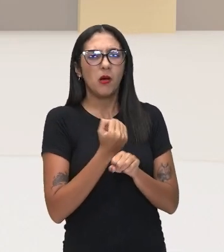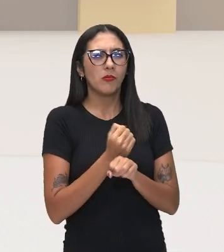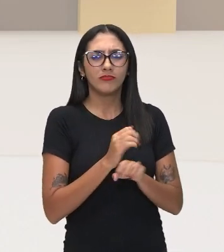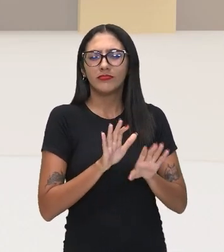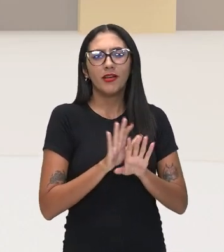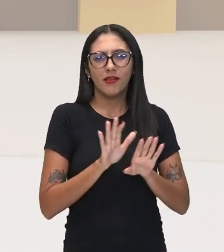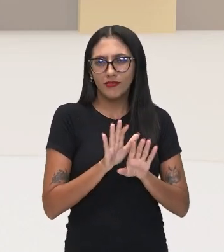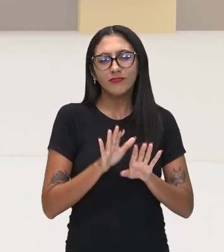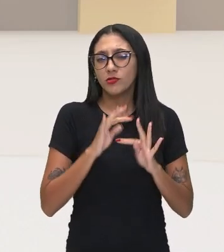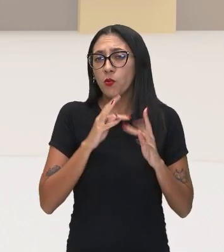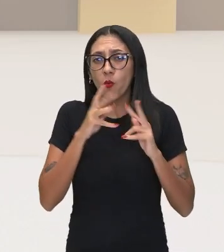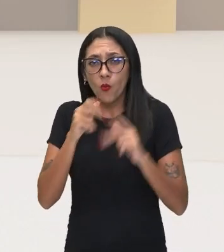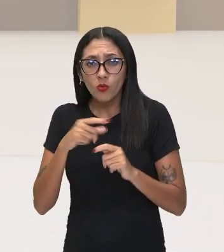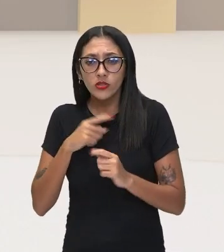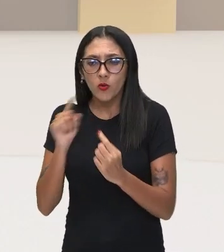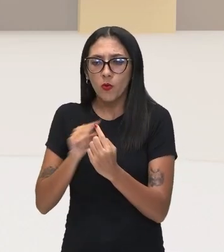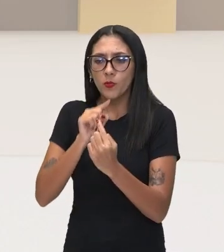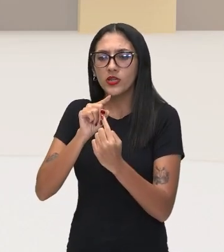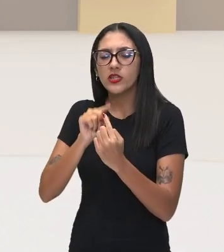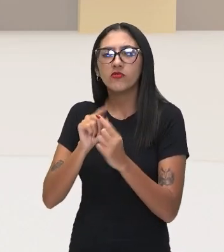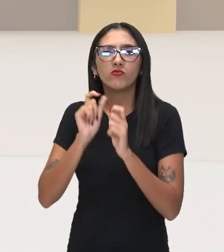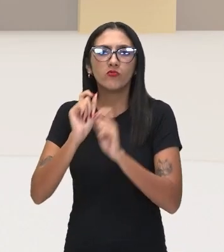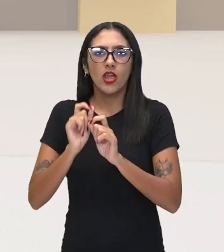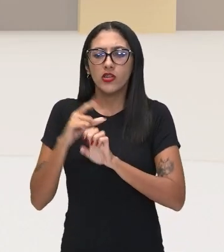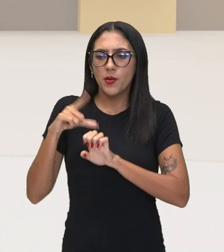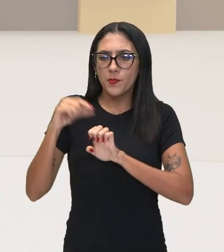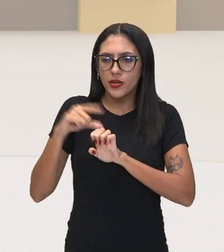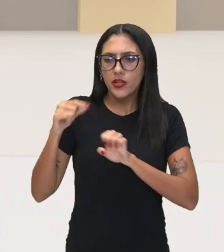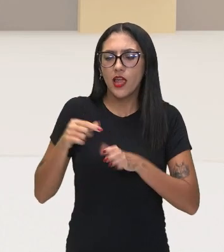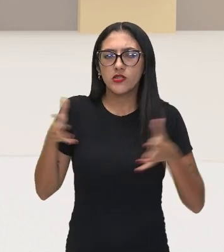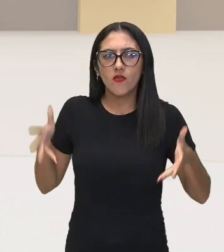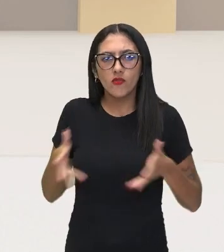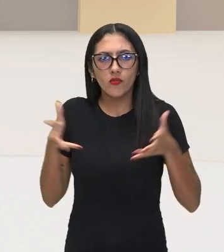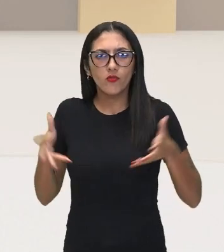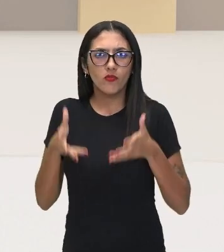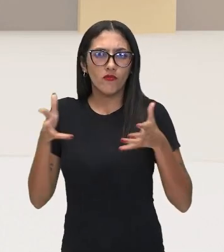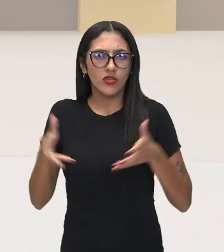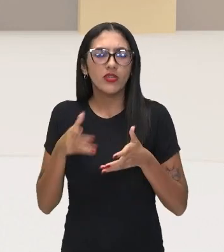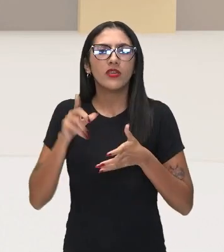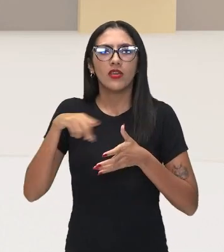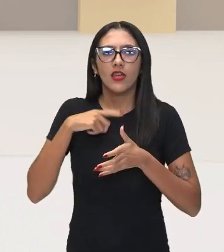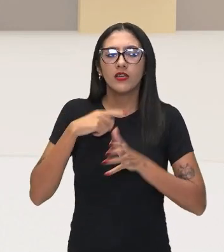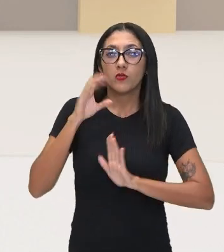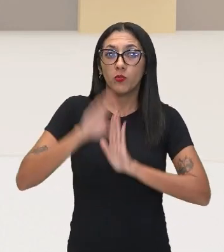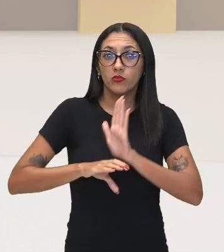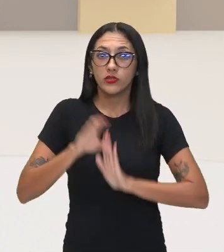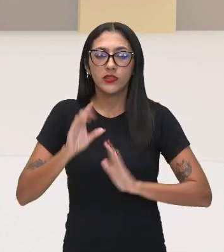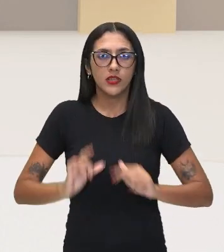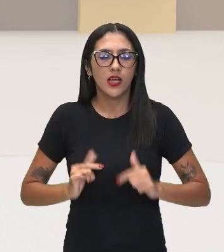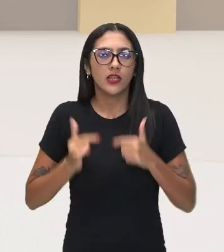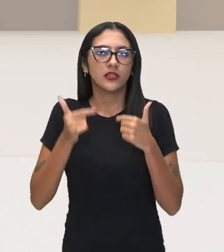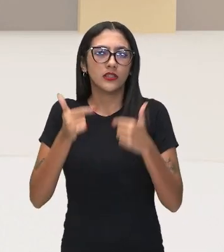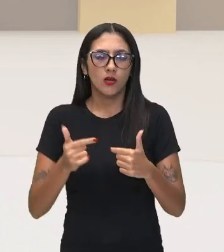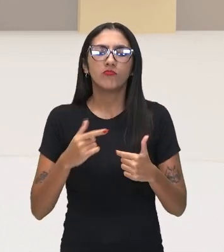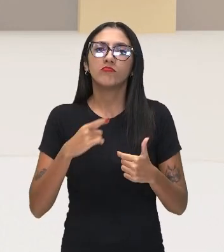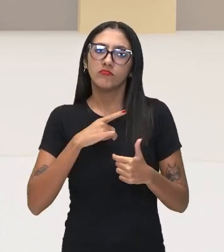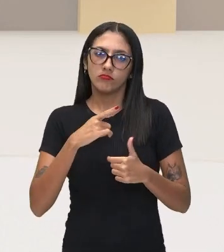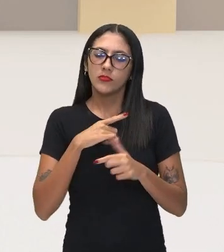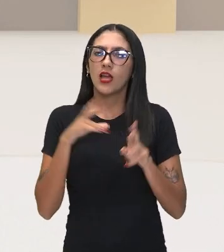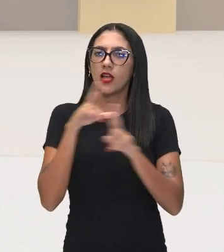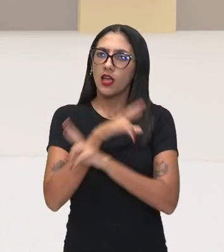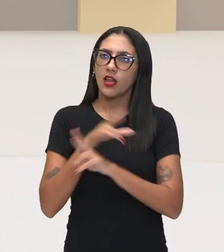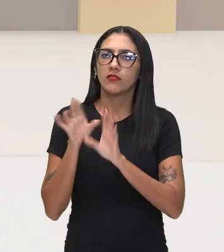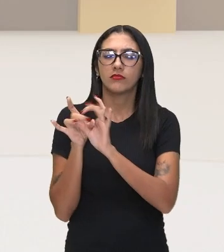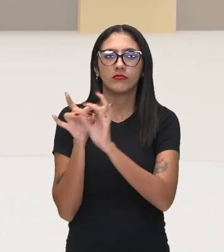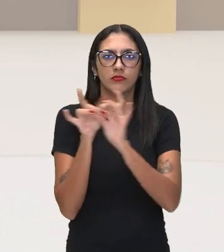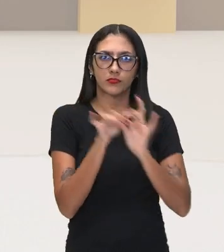você faz com o intuito de empreender, né, esse conceito de empreender que nós vimos, faz parte do empreendedorismo,